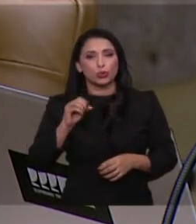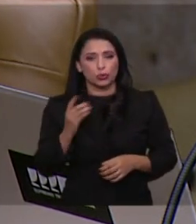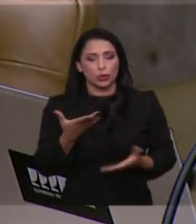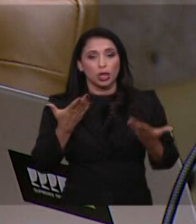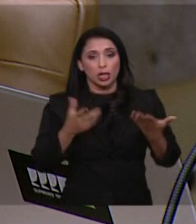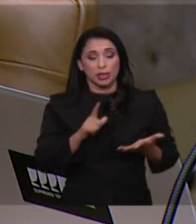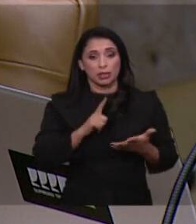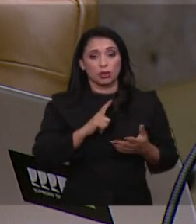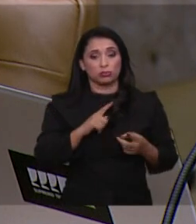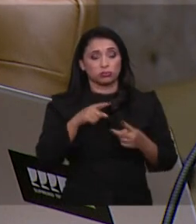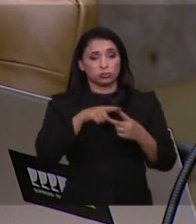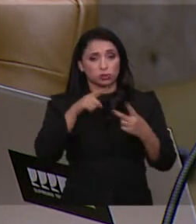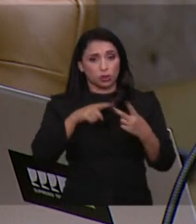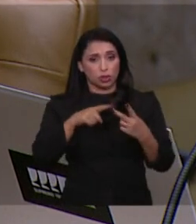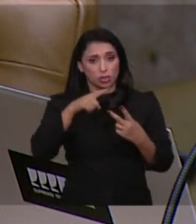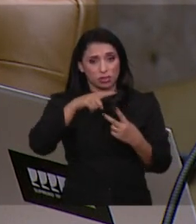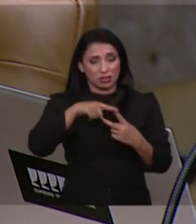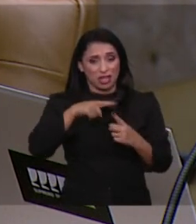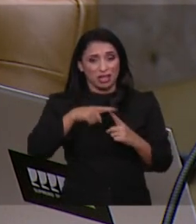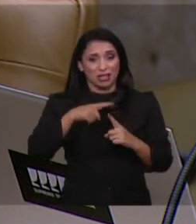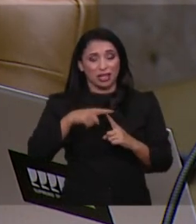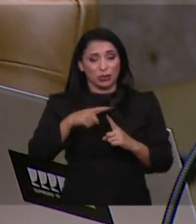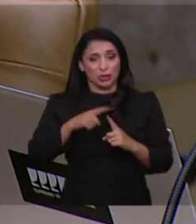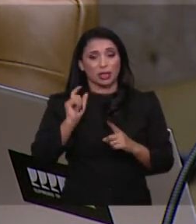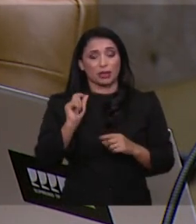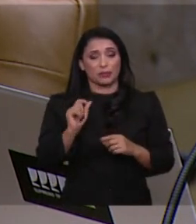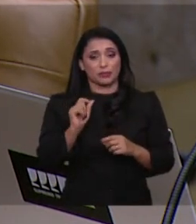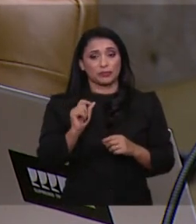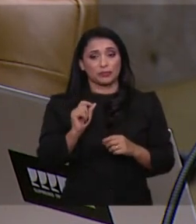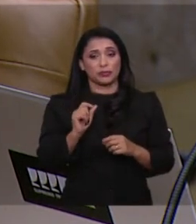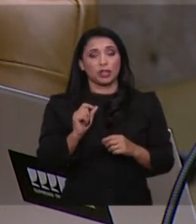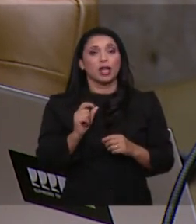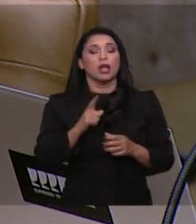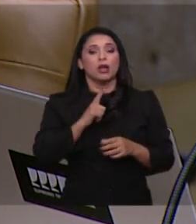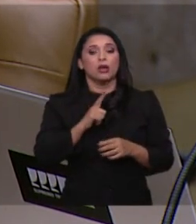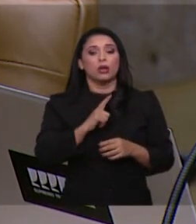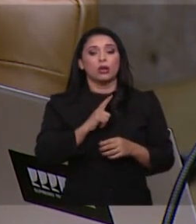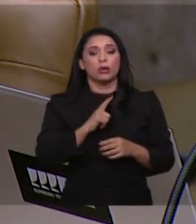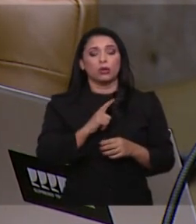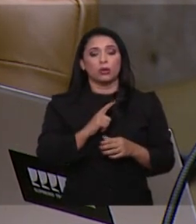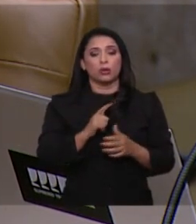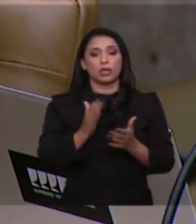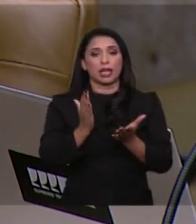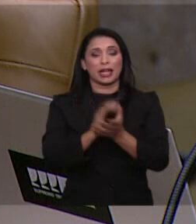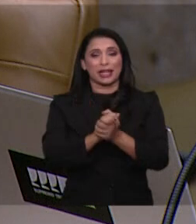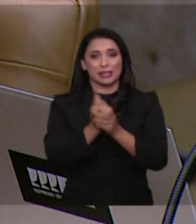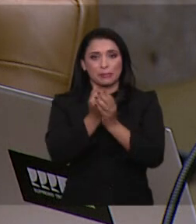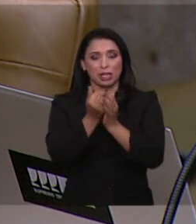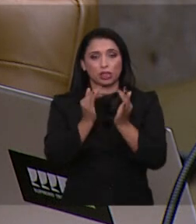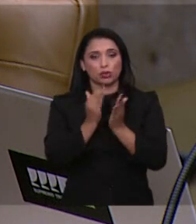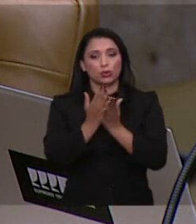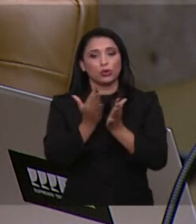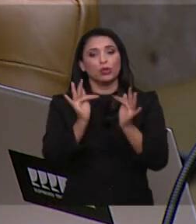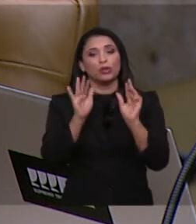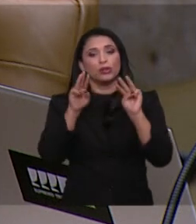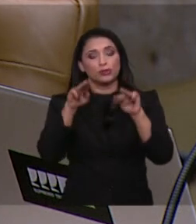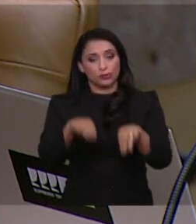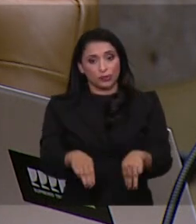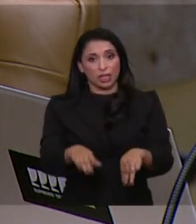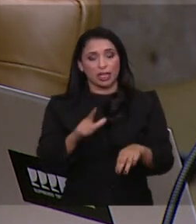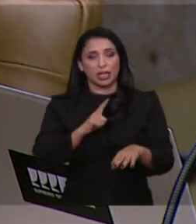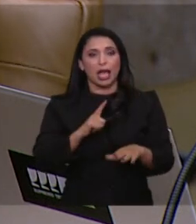uma duplicidade artificial entre dissolução da sociedade conjugal e dissolução do casamento como solução de compromisso